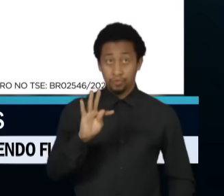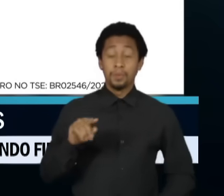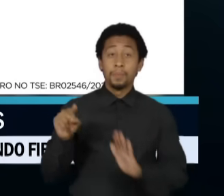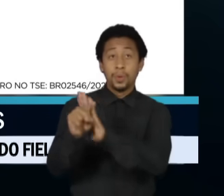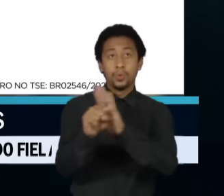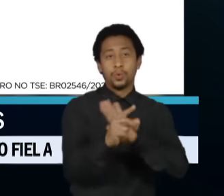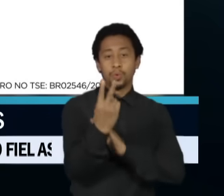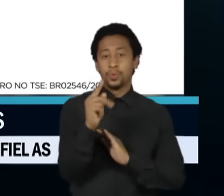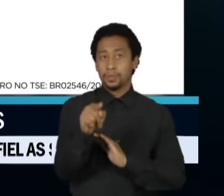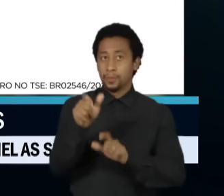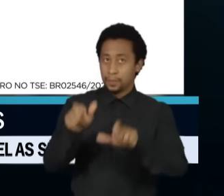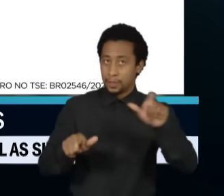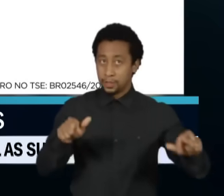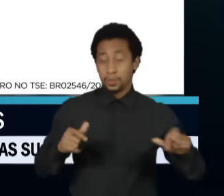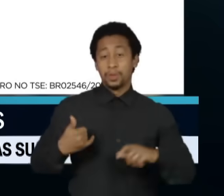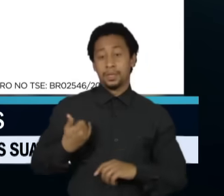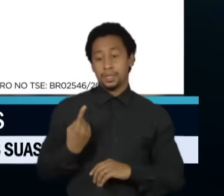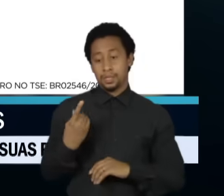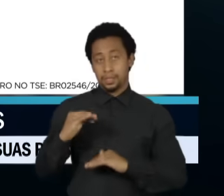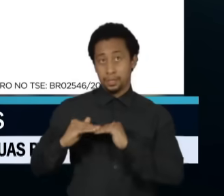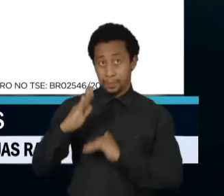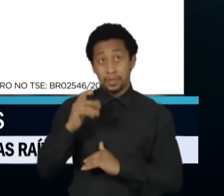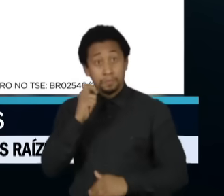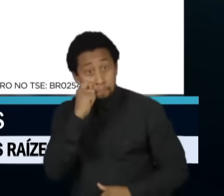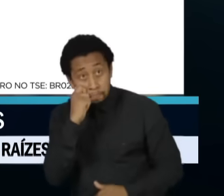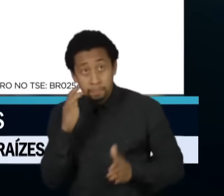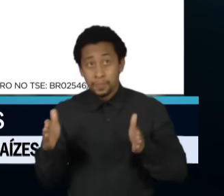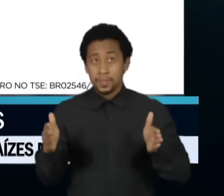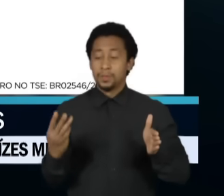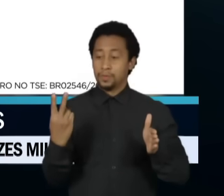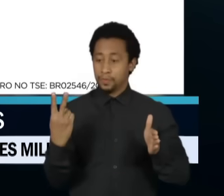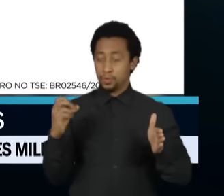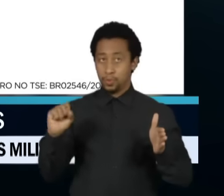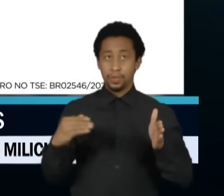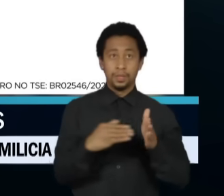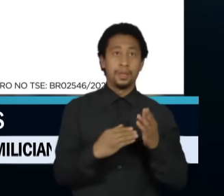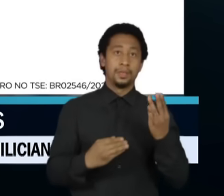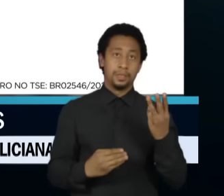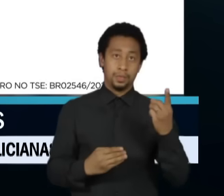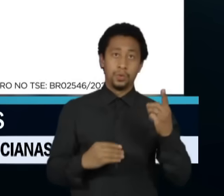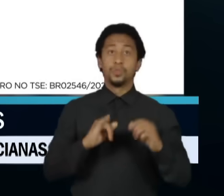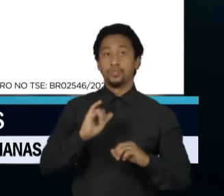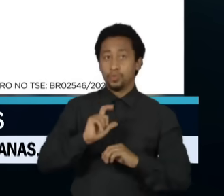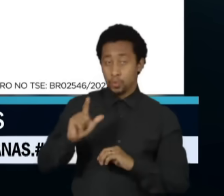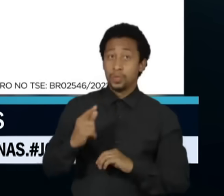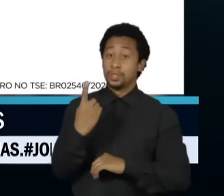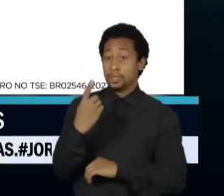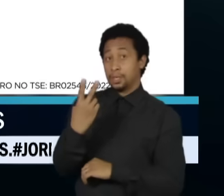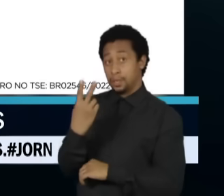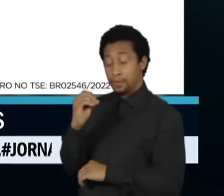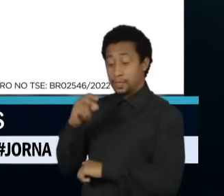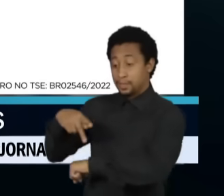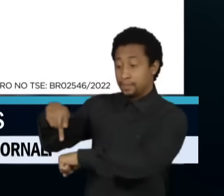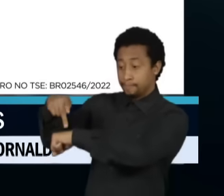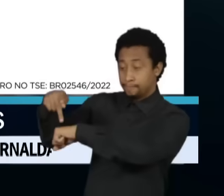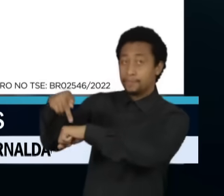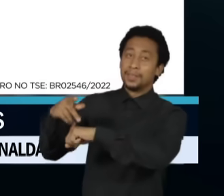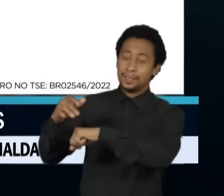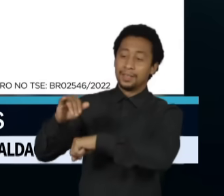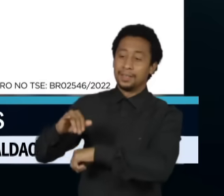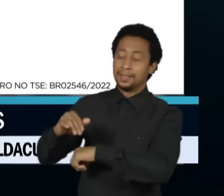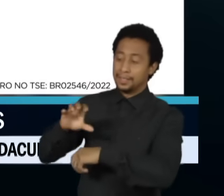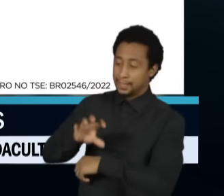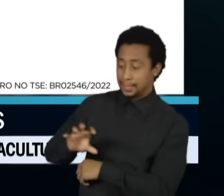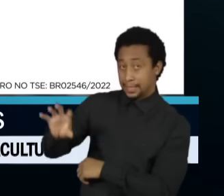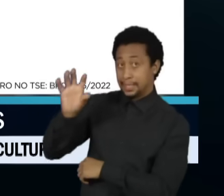mais de forma presencial entre os dias 28 e 31 de julho em 120 cidades sorteadas. A margem de erro é